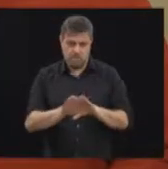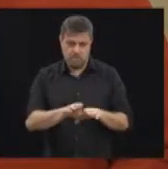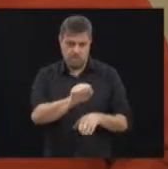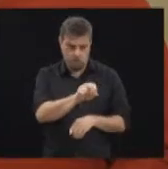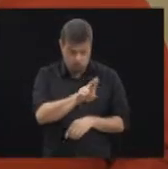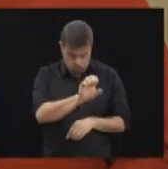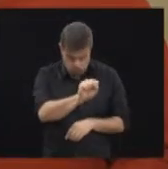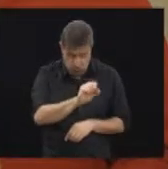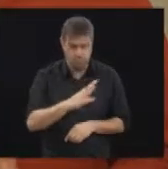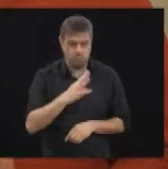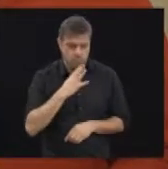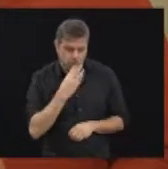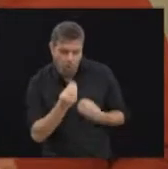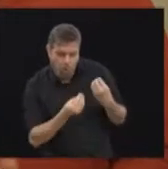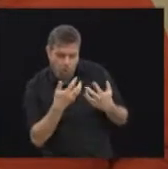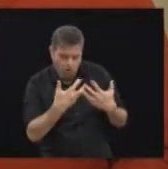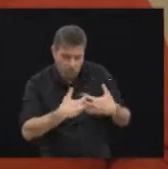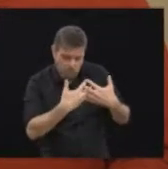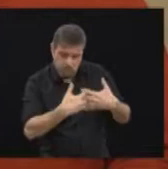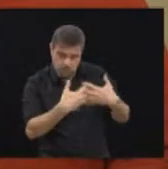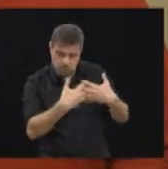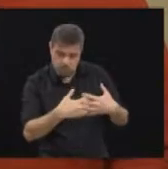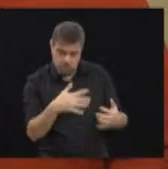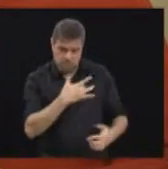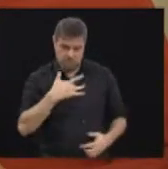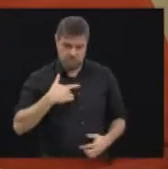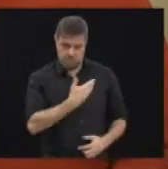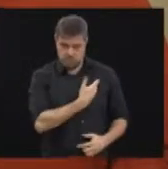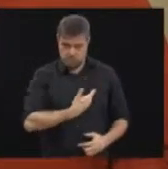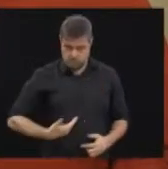Além de conhecer como funciona o SUS e trabalhar